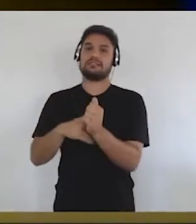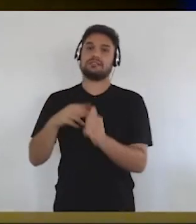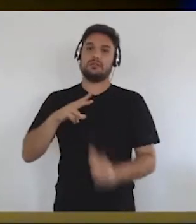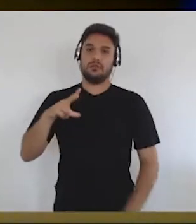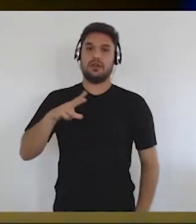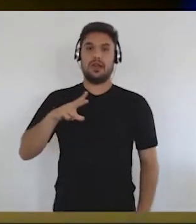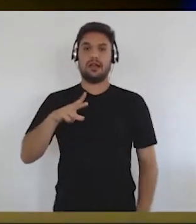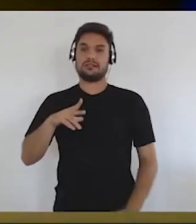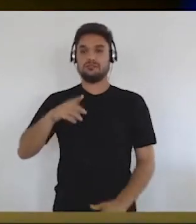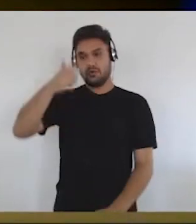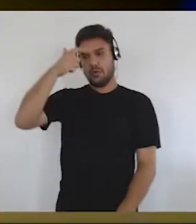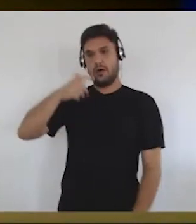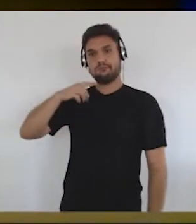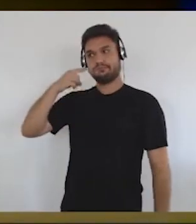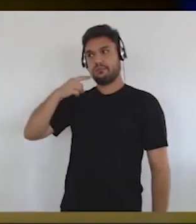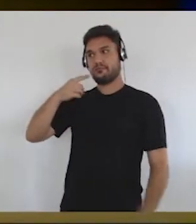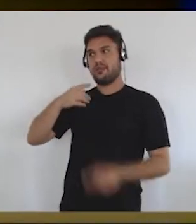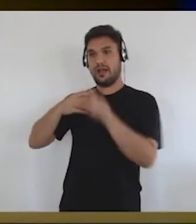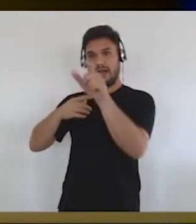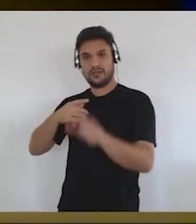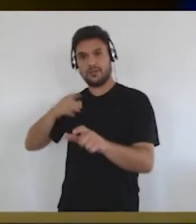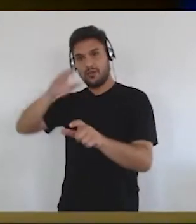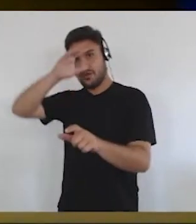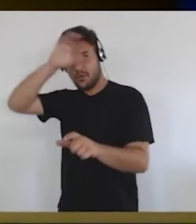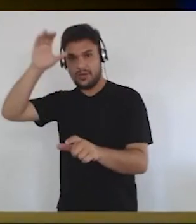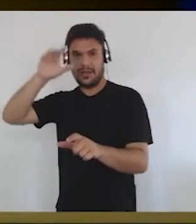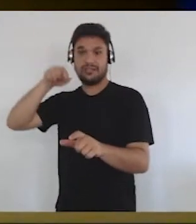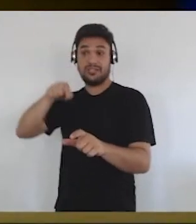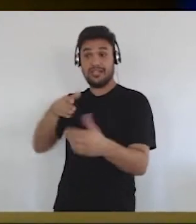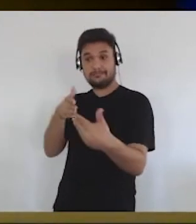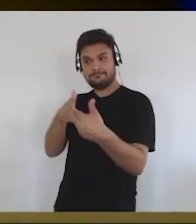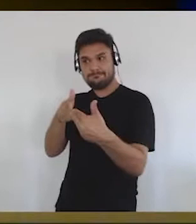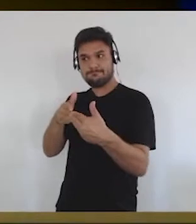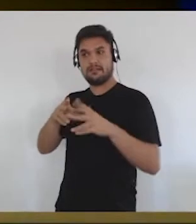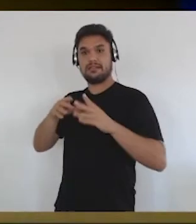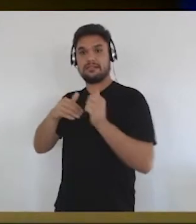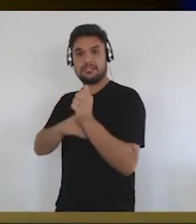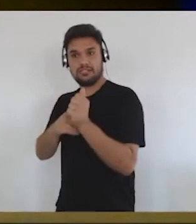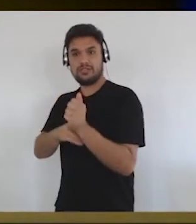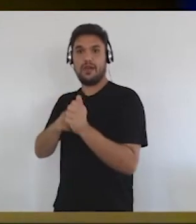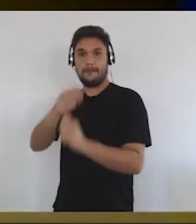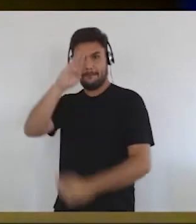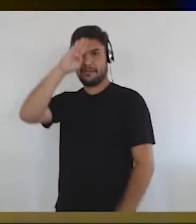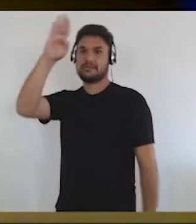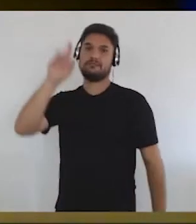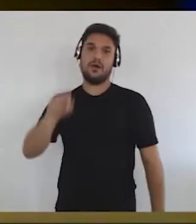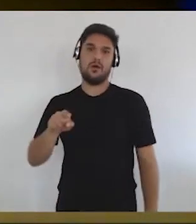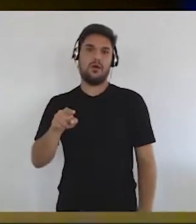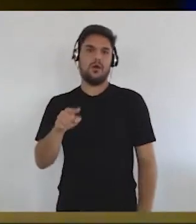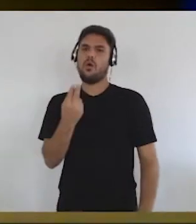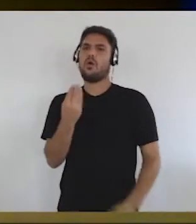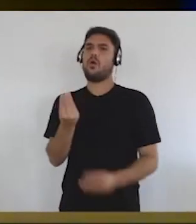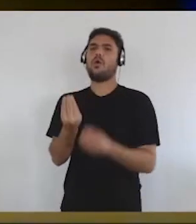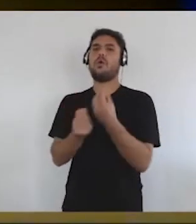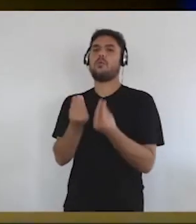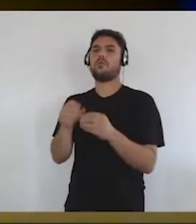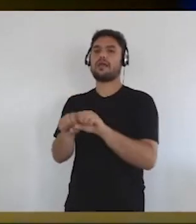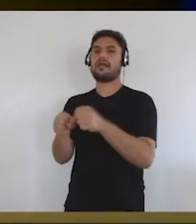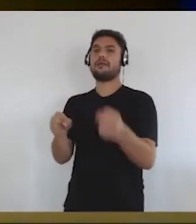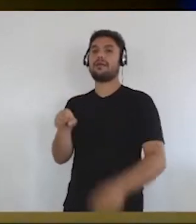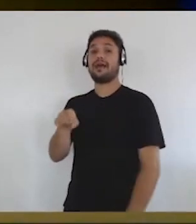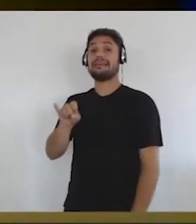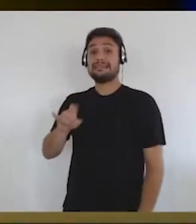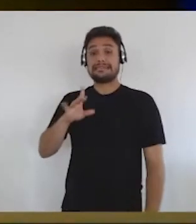relação advogado-cliente. E esse sigilo é absoluto. Somente pode ser quebrado se o próprio advogado